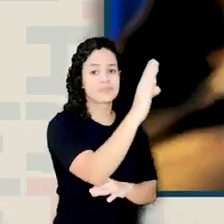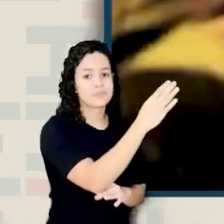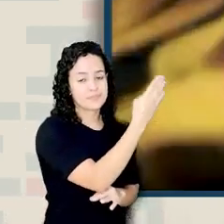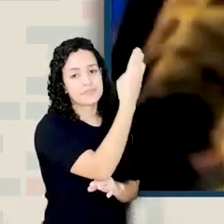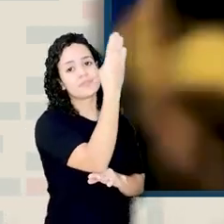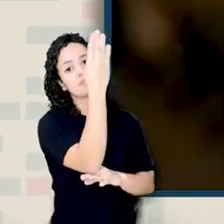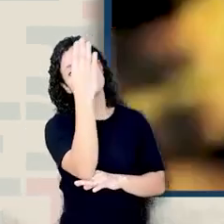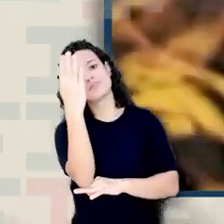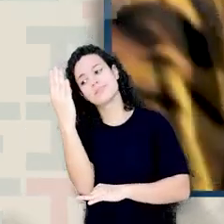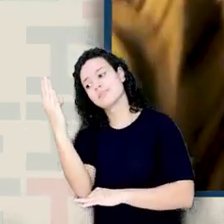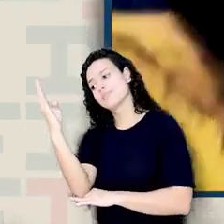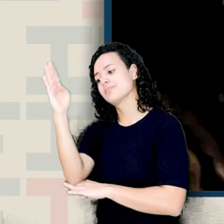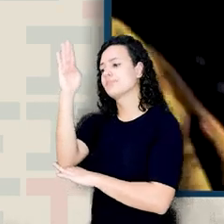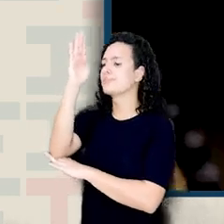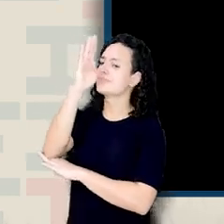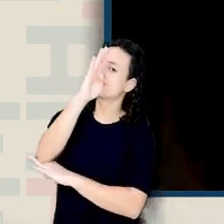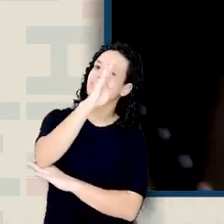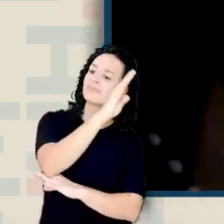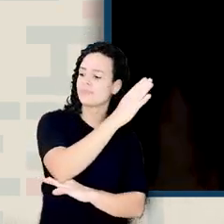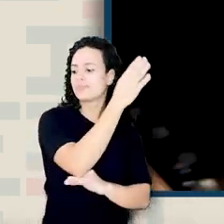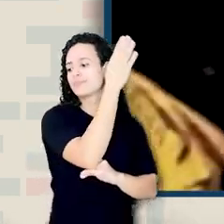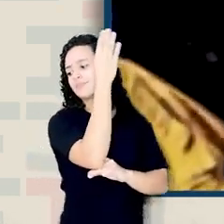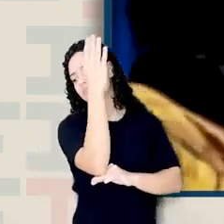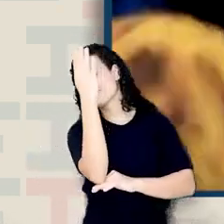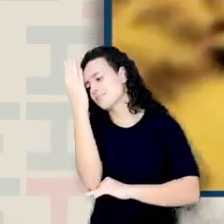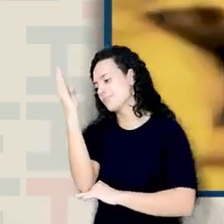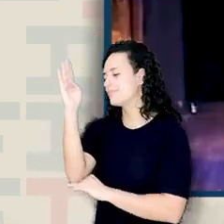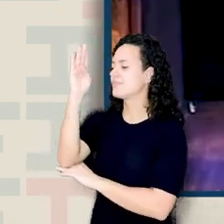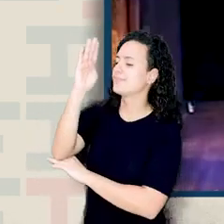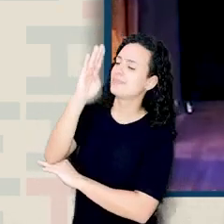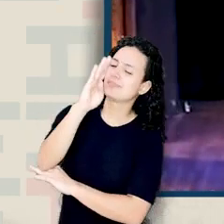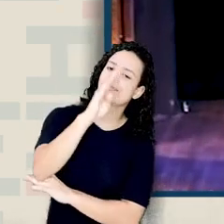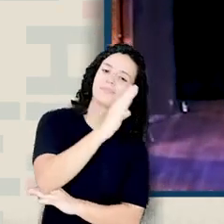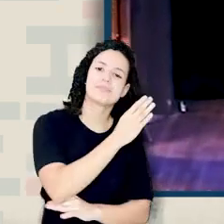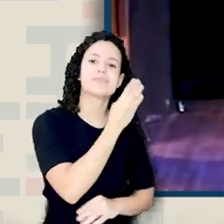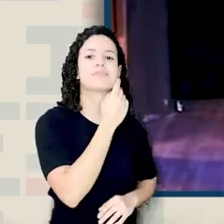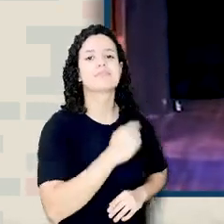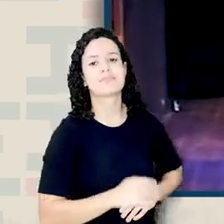Maracatu, maracá, maracatu.